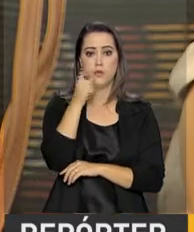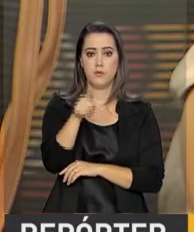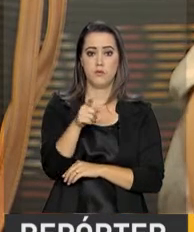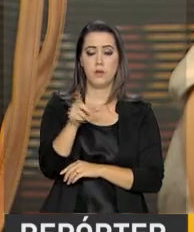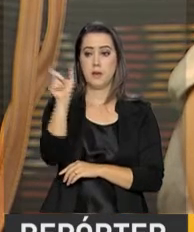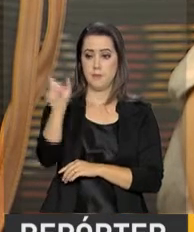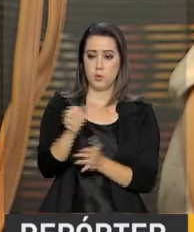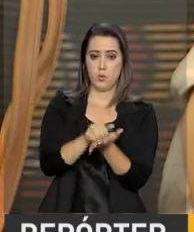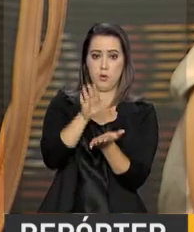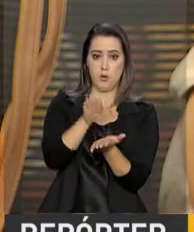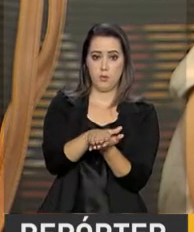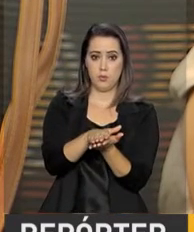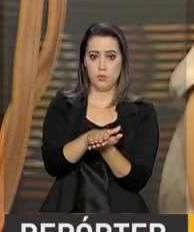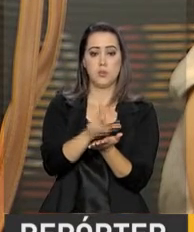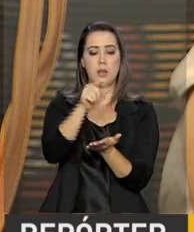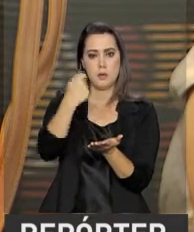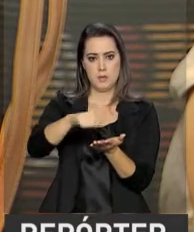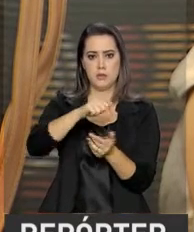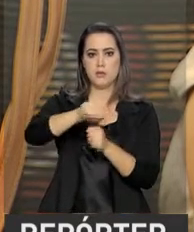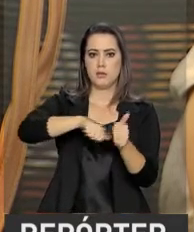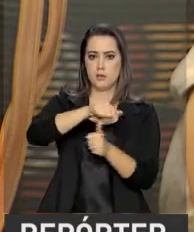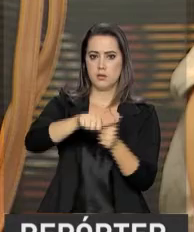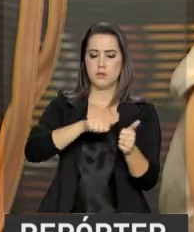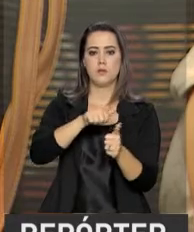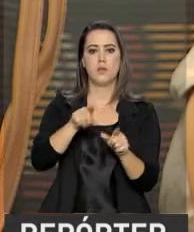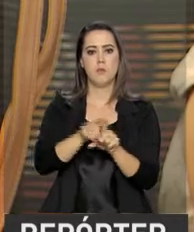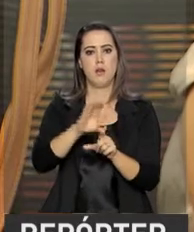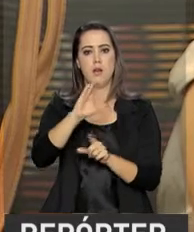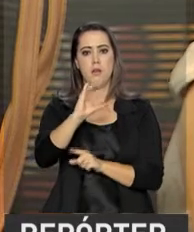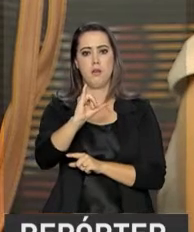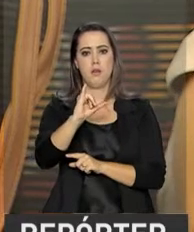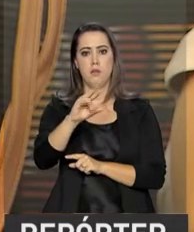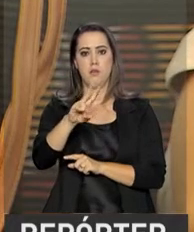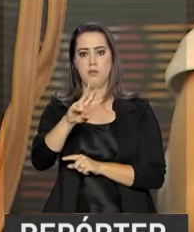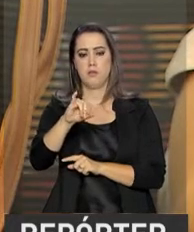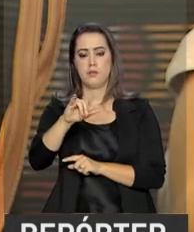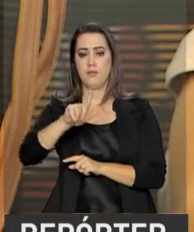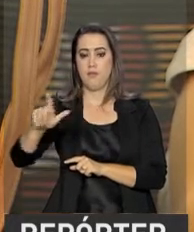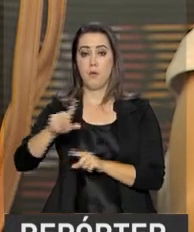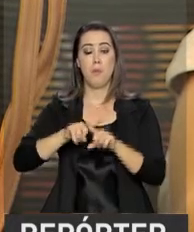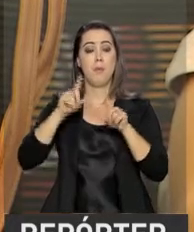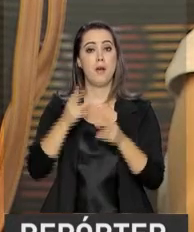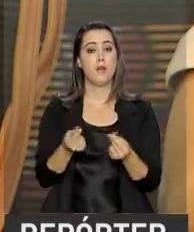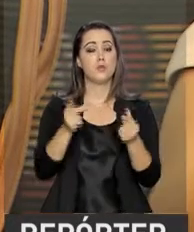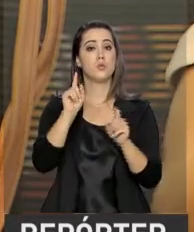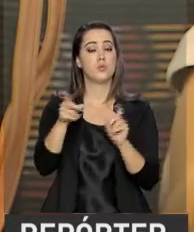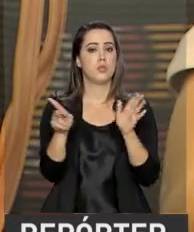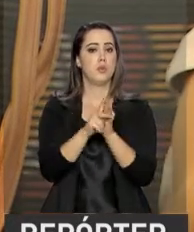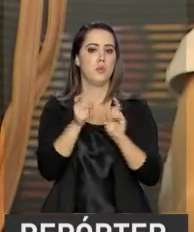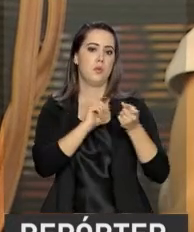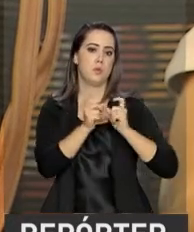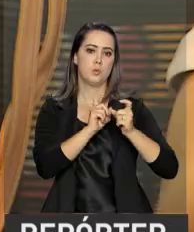autuado o seu dano você tem que recuperar isso é uma obrigação na esfera civil e o dinheiro da multa é uma questão administrativa é